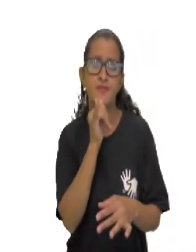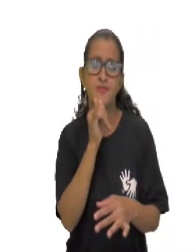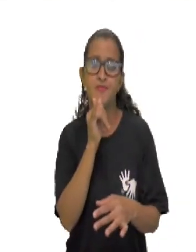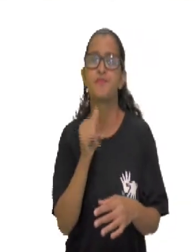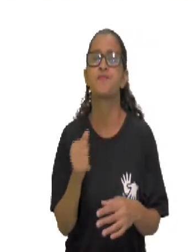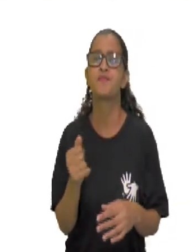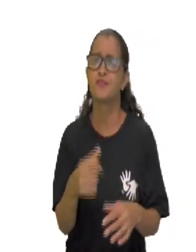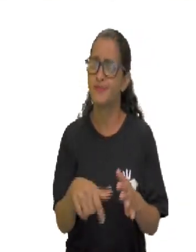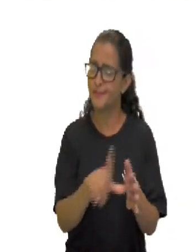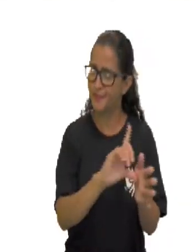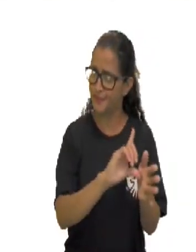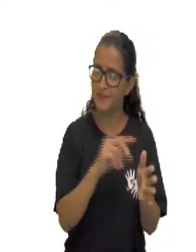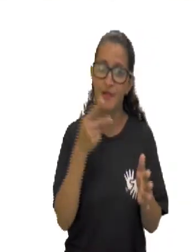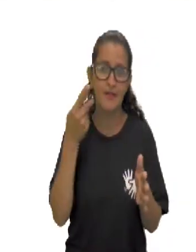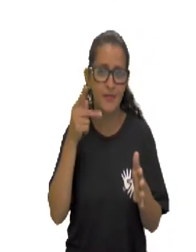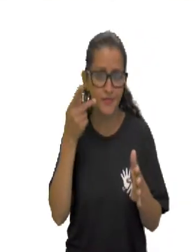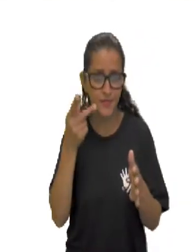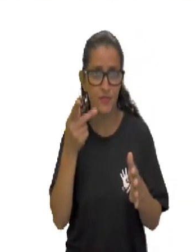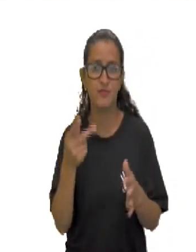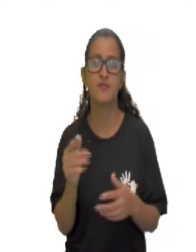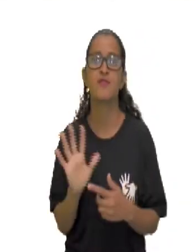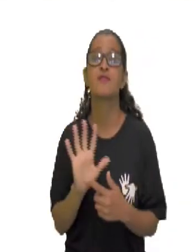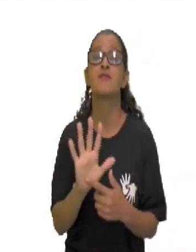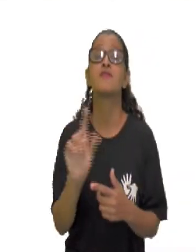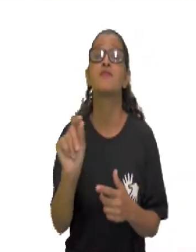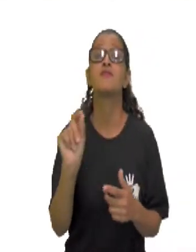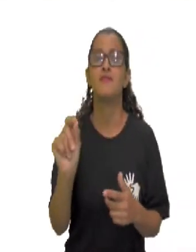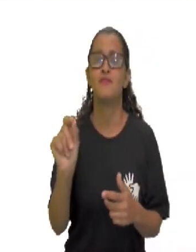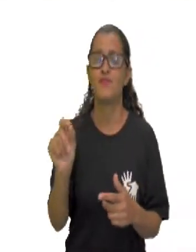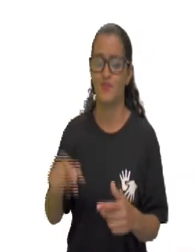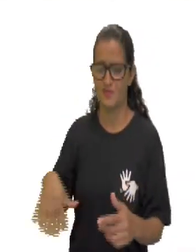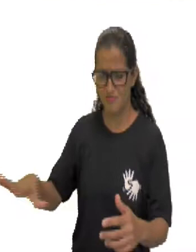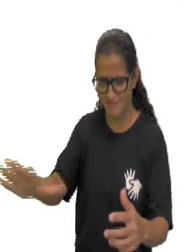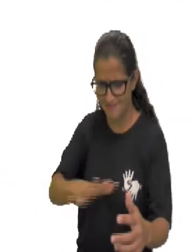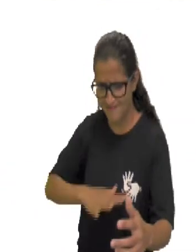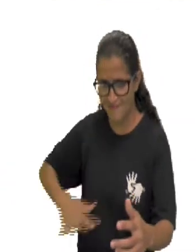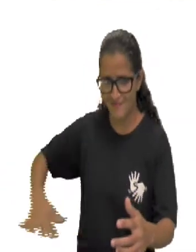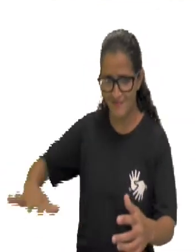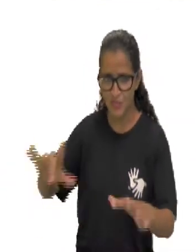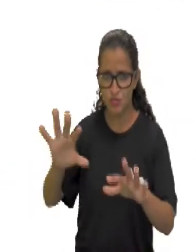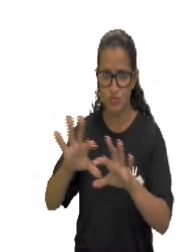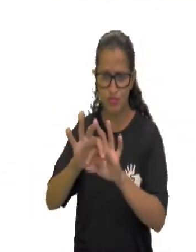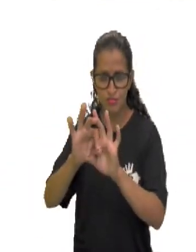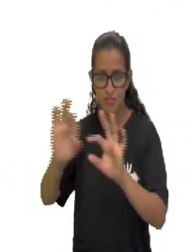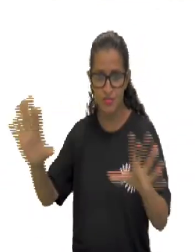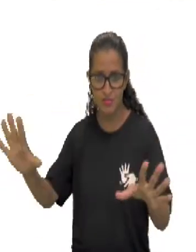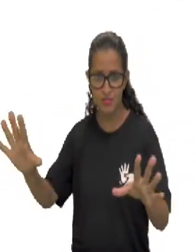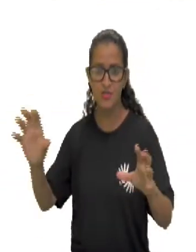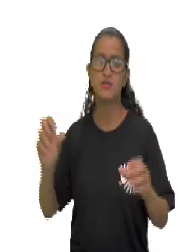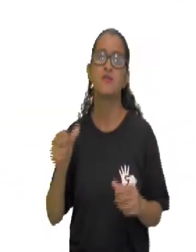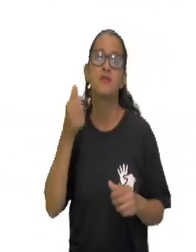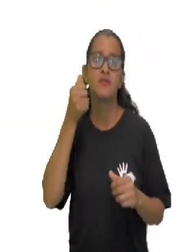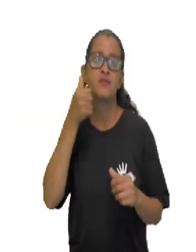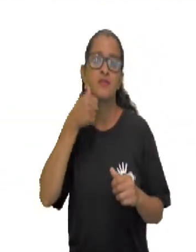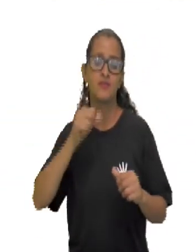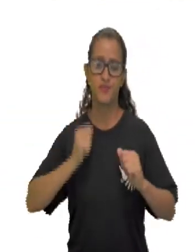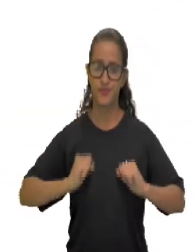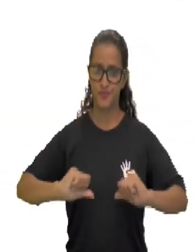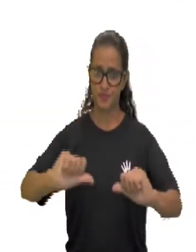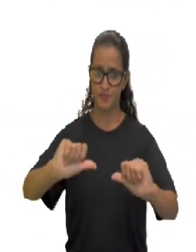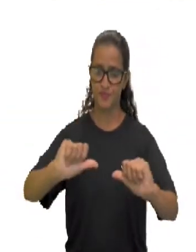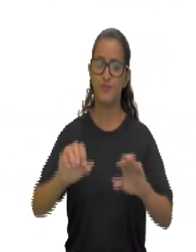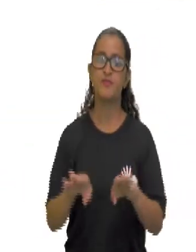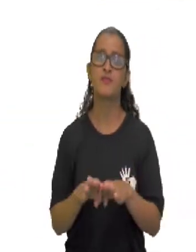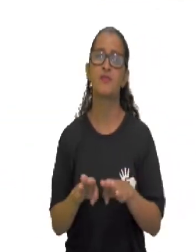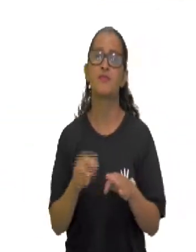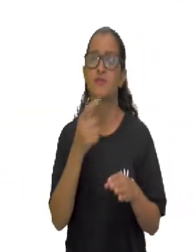como eu disse anteriormente, ele faz parte de um espaço aberto, né? E as atrizes e os atores, eles fazem parte